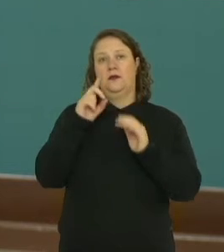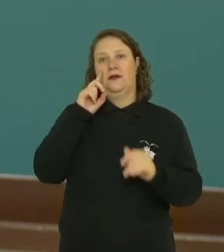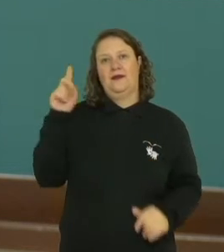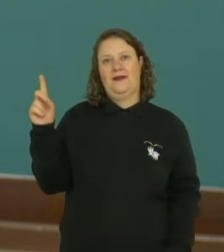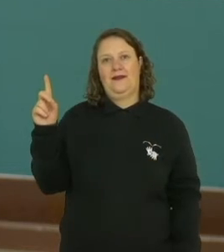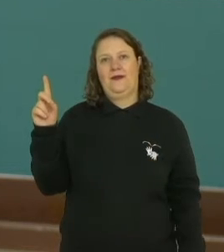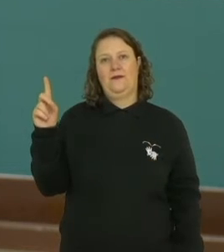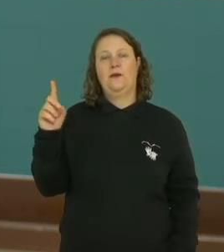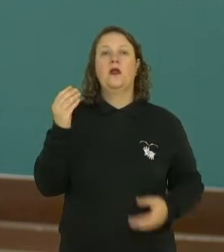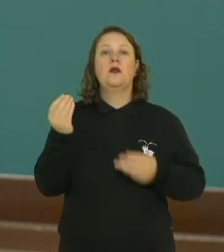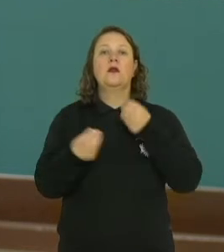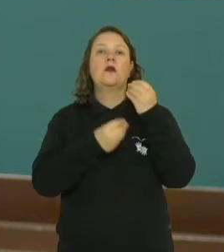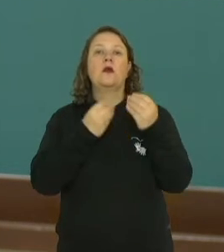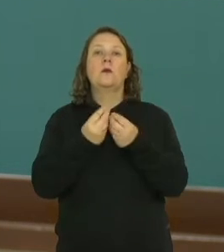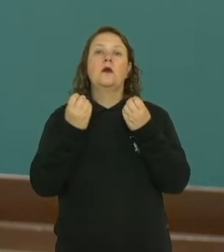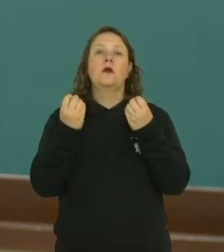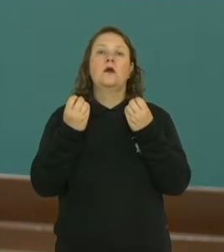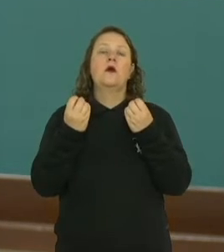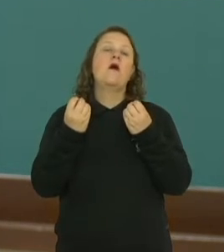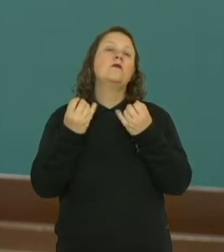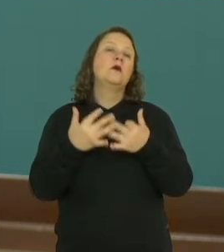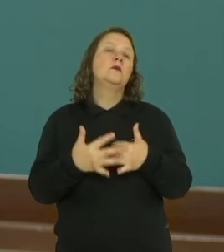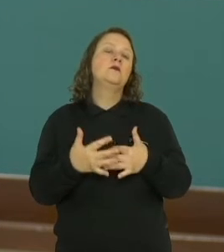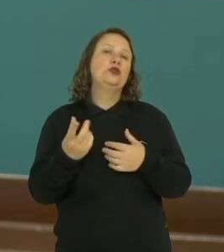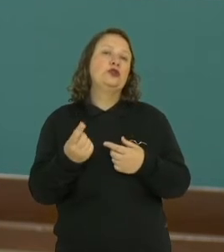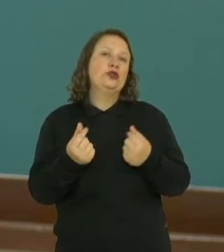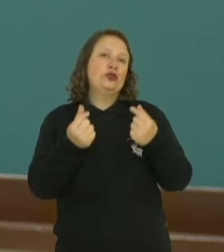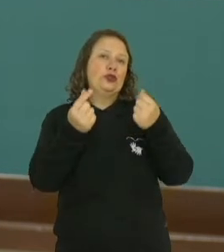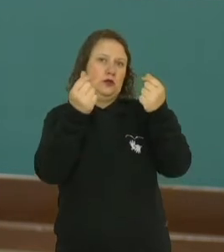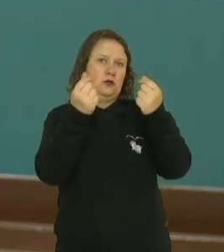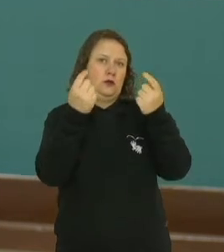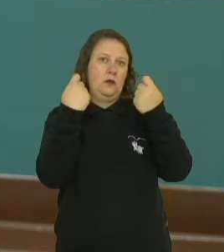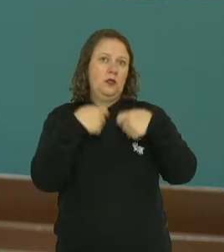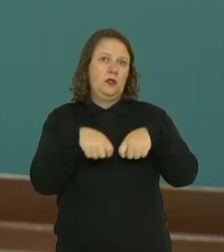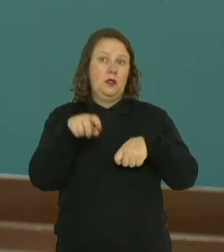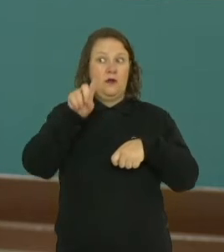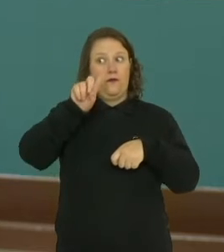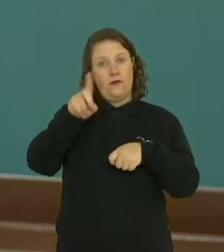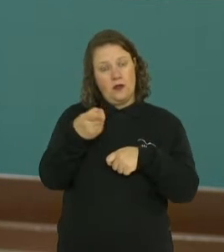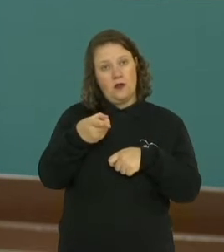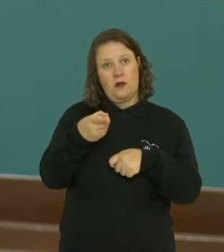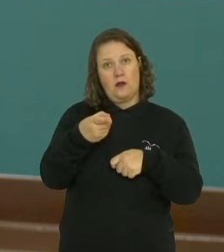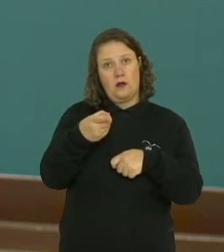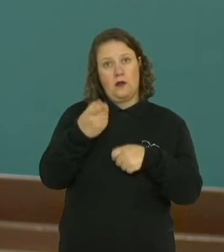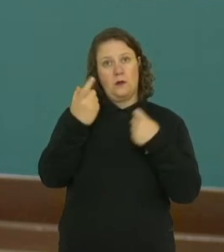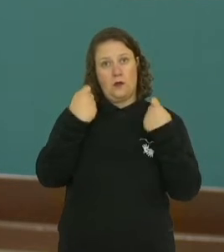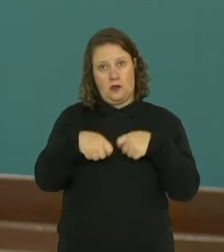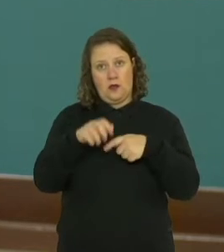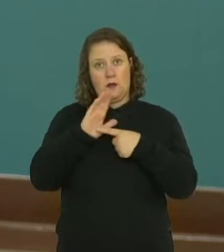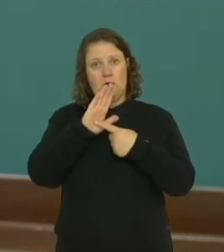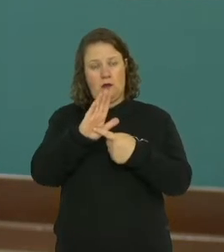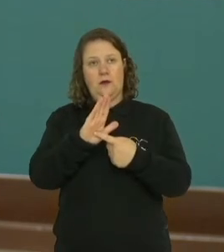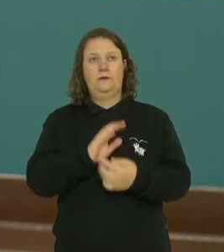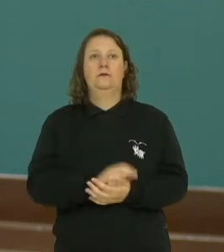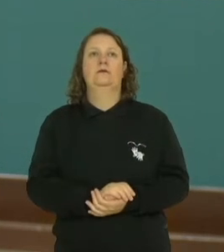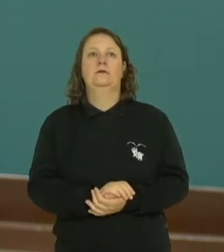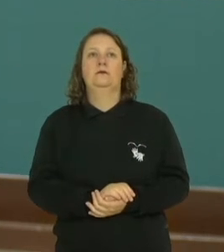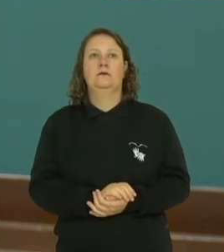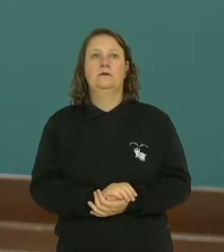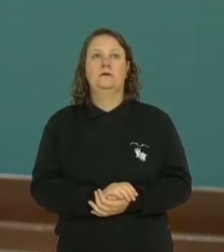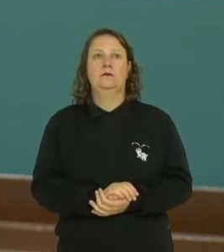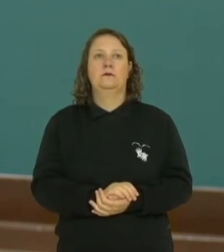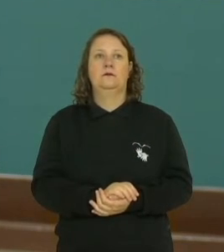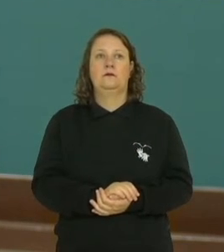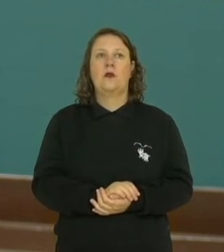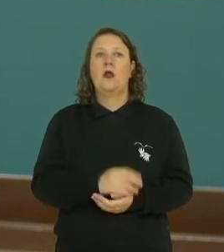Mas como a gente está falando de dinheiro, a gente quer dois números depois da vírgula, né? Para falar dos centavos. Então,